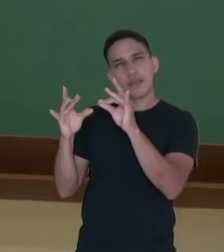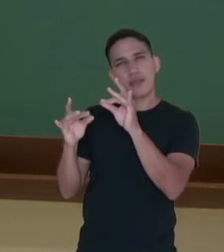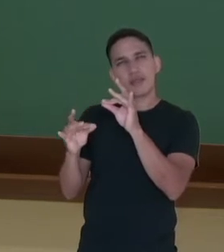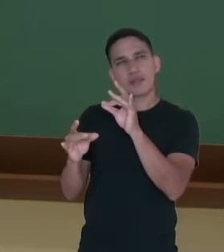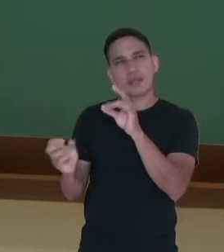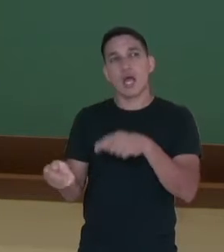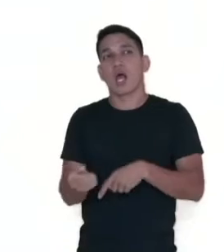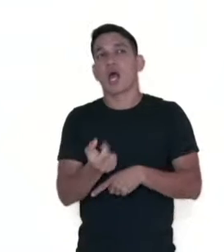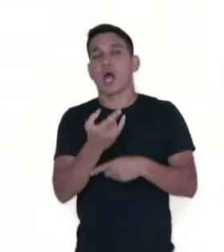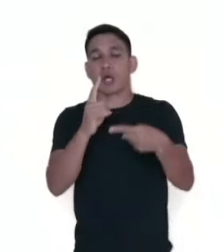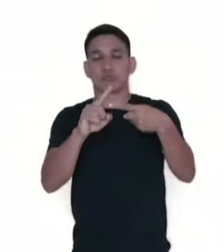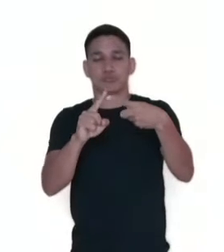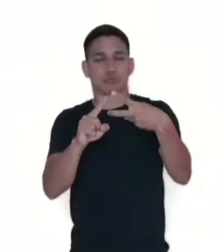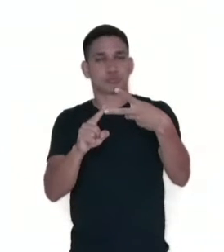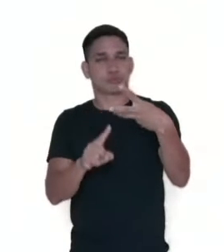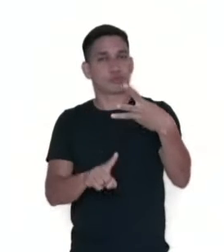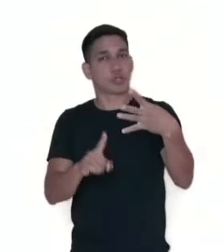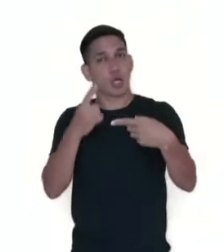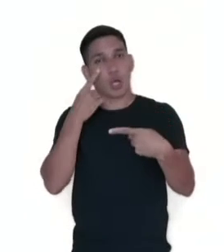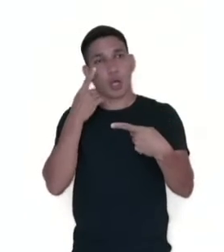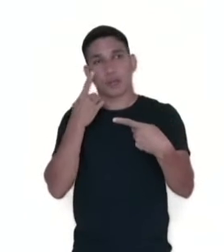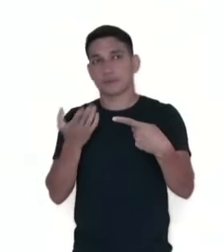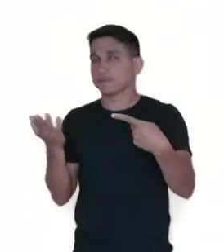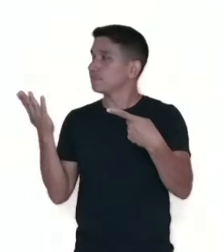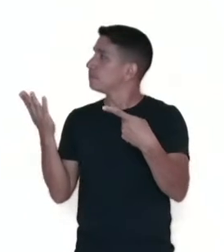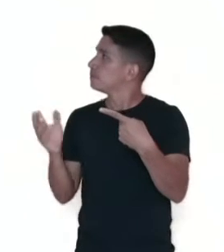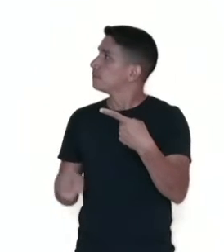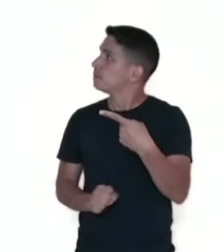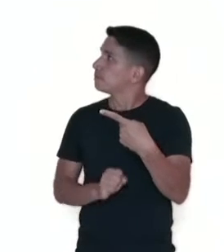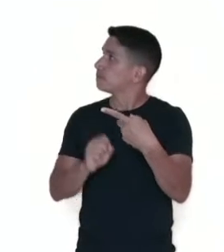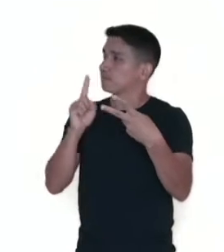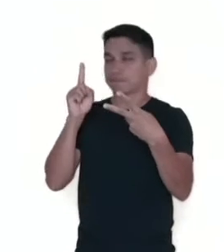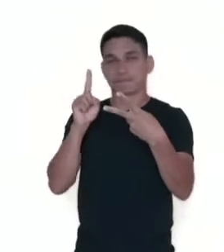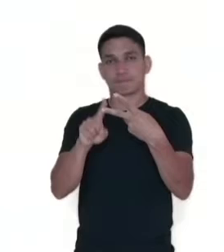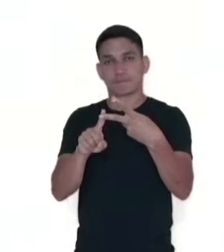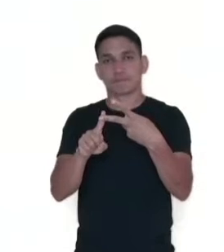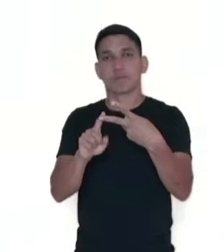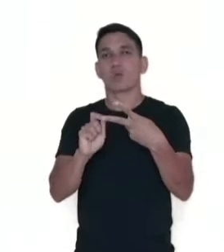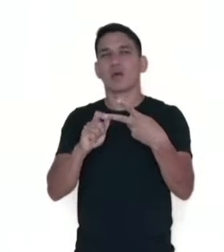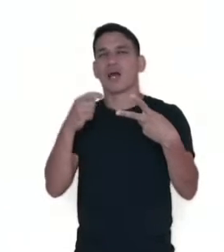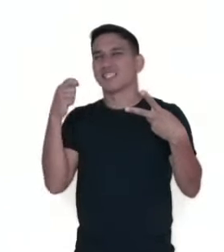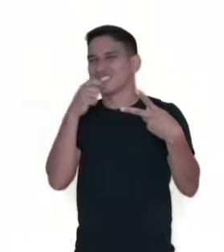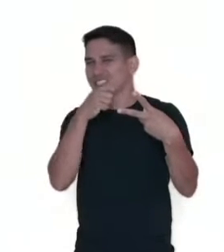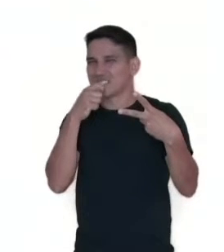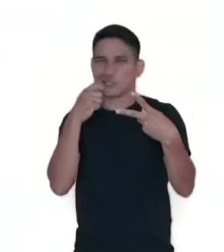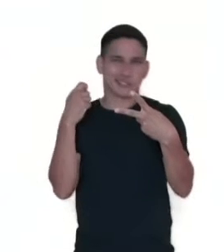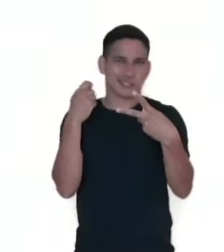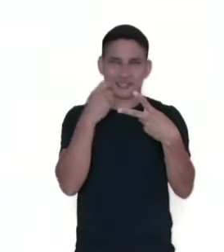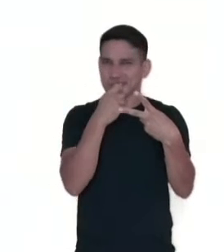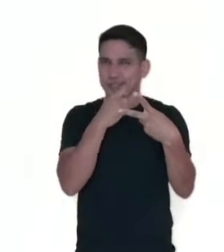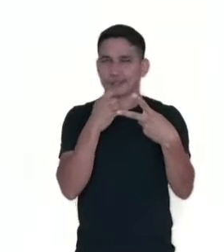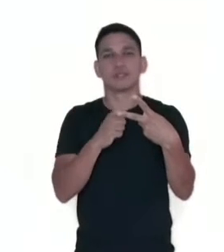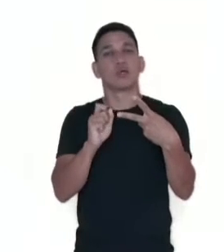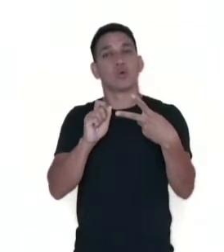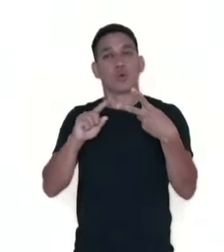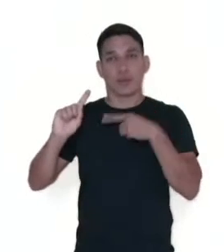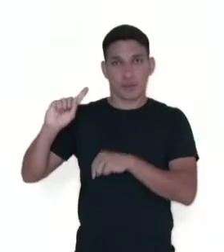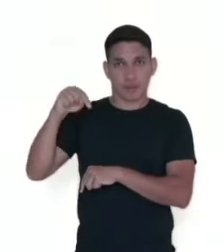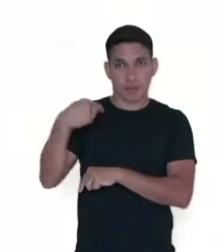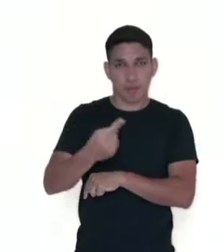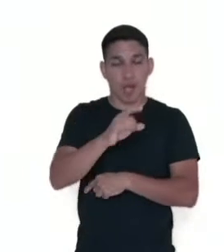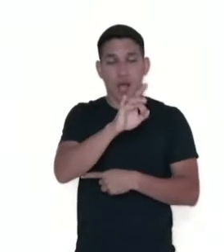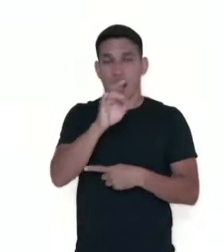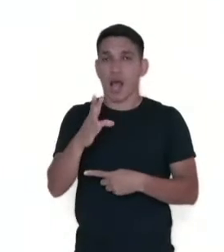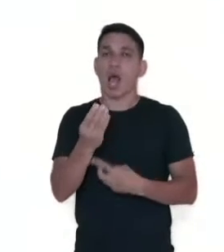algumas delas. Ó. Banho diário. Cepilhar-se os dentes, ou seja, escovar os dentes, depois de